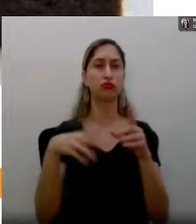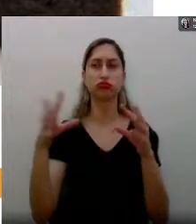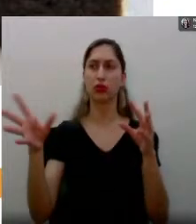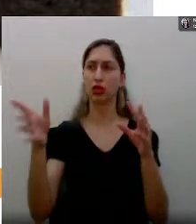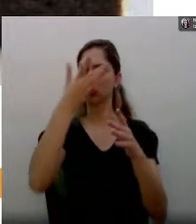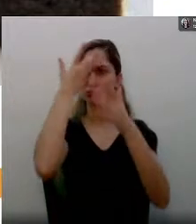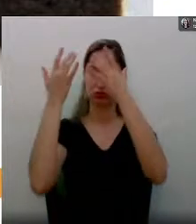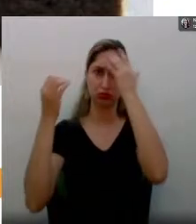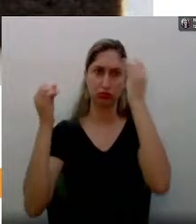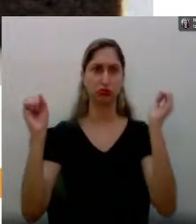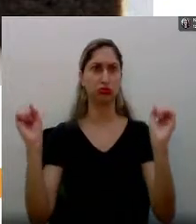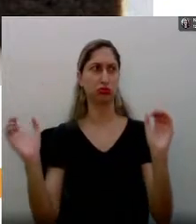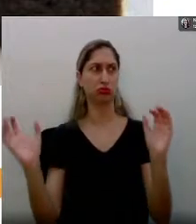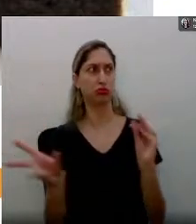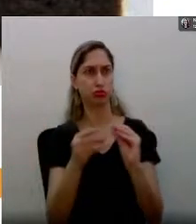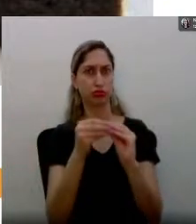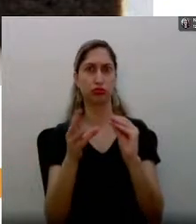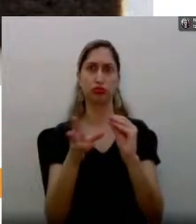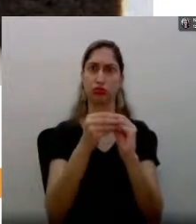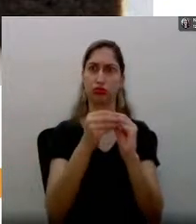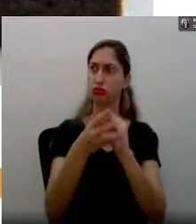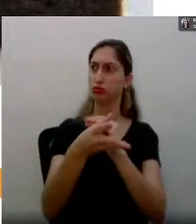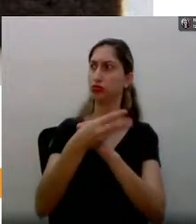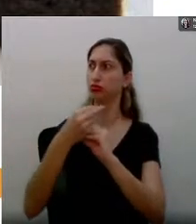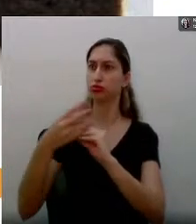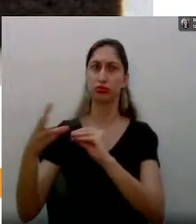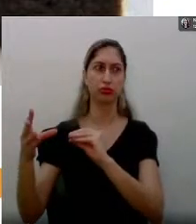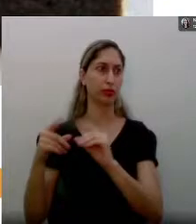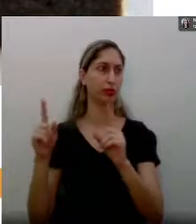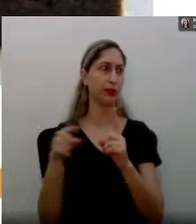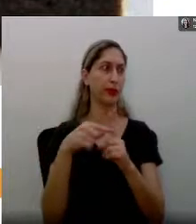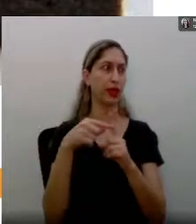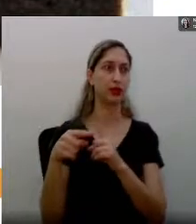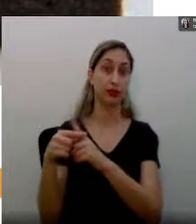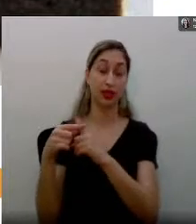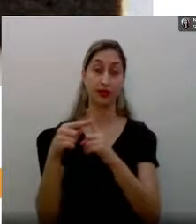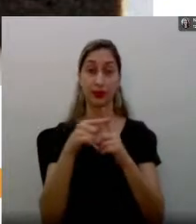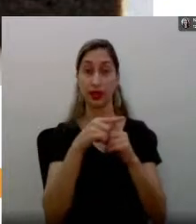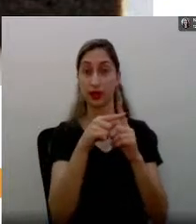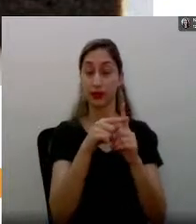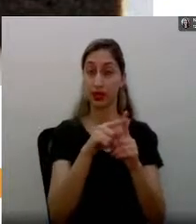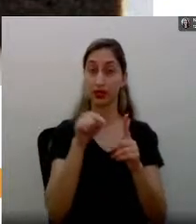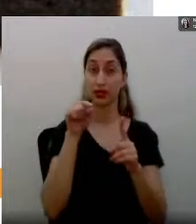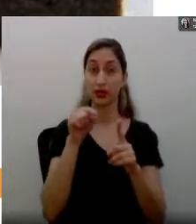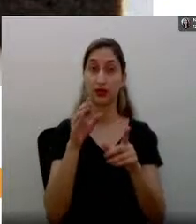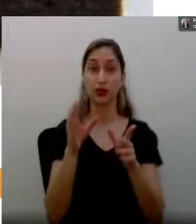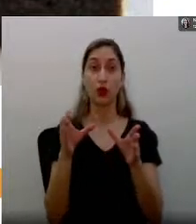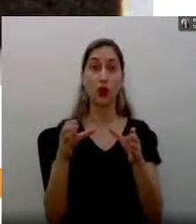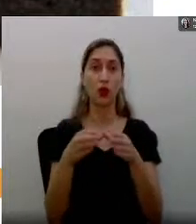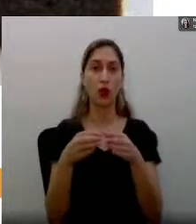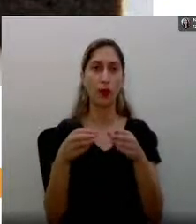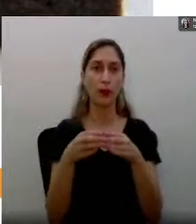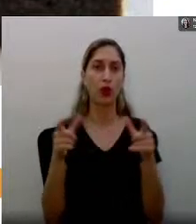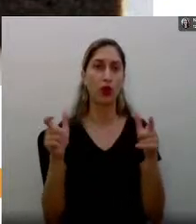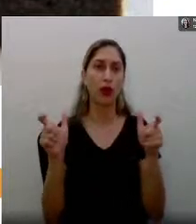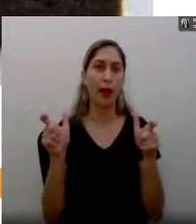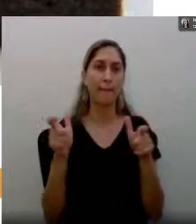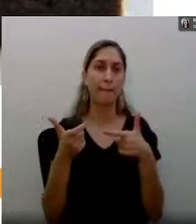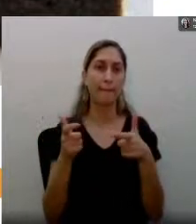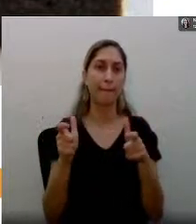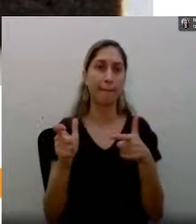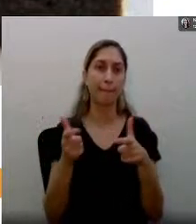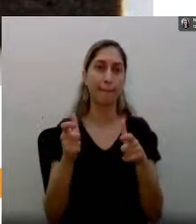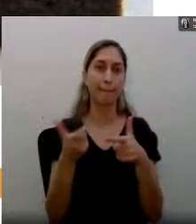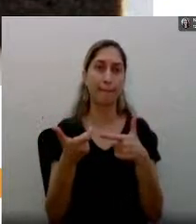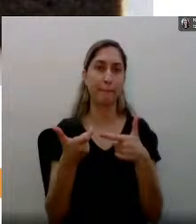né só que essas as pessoas não não consegui né esse grupo foi diminuindo cada vez mais né